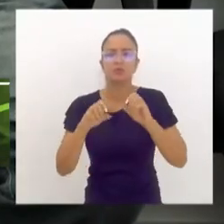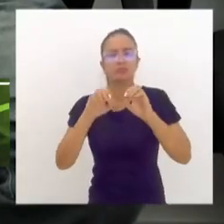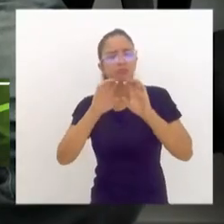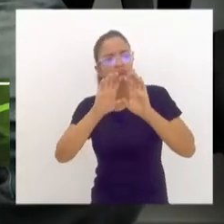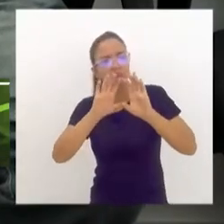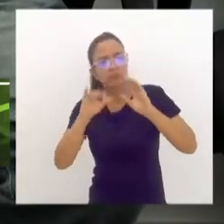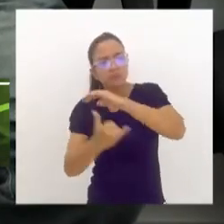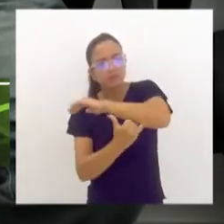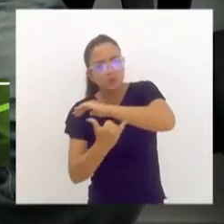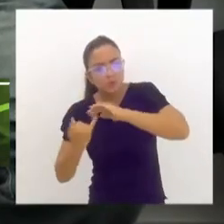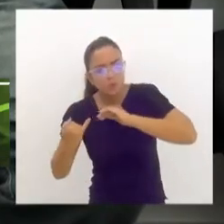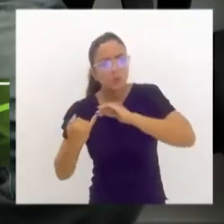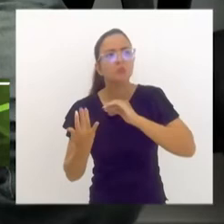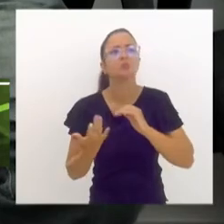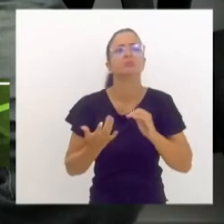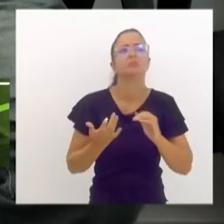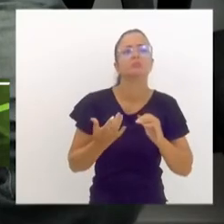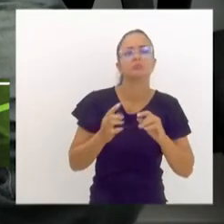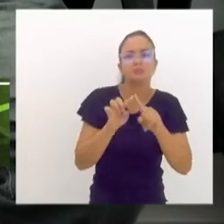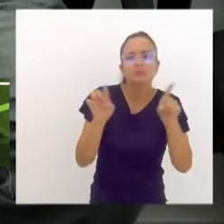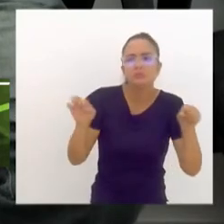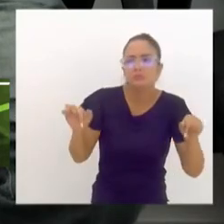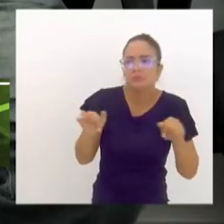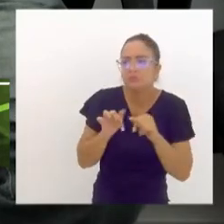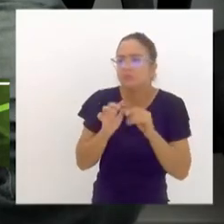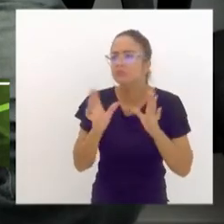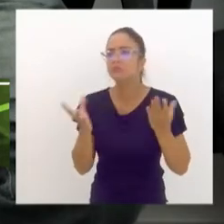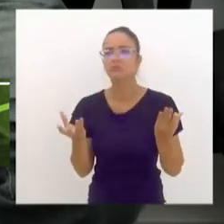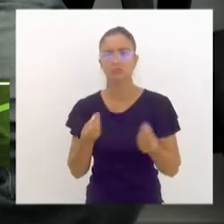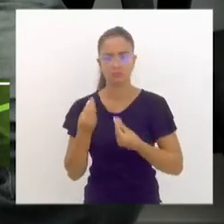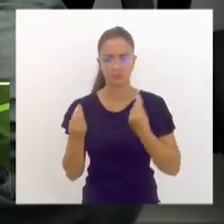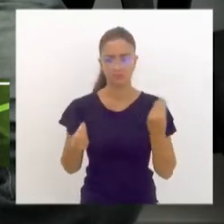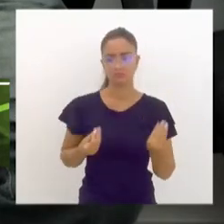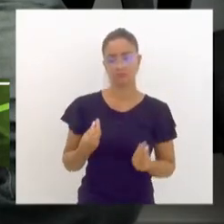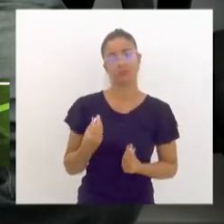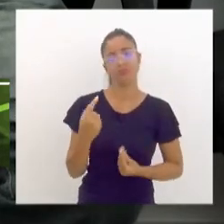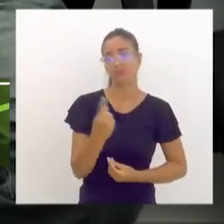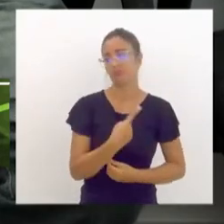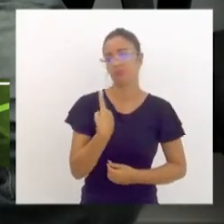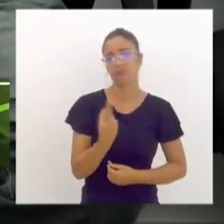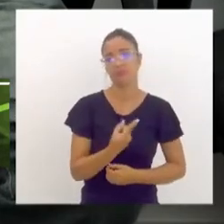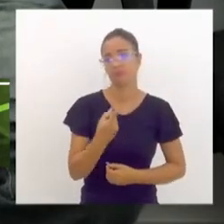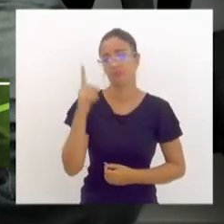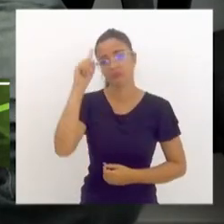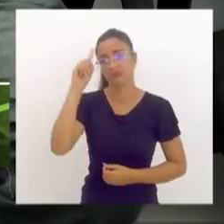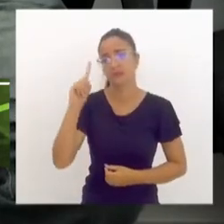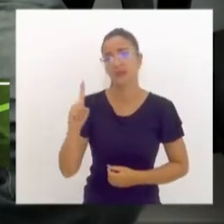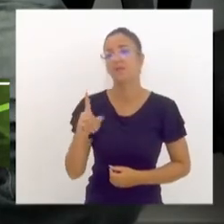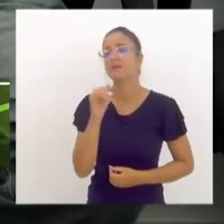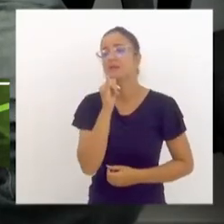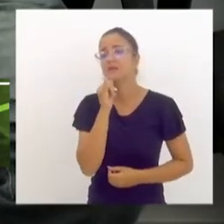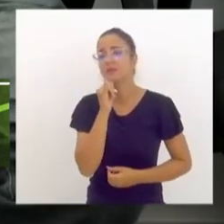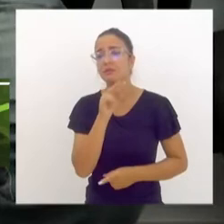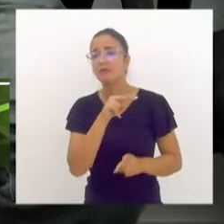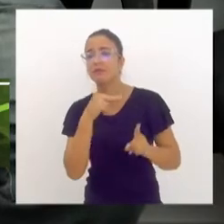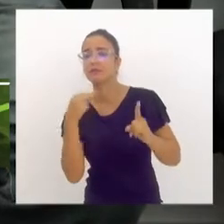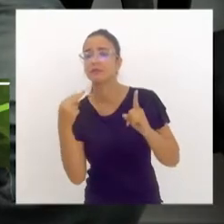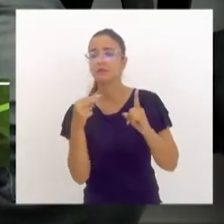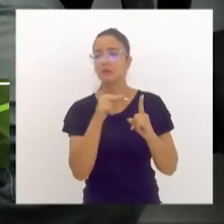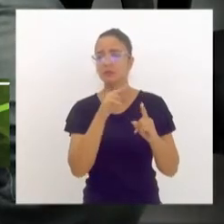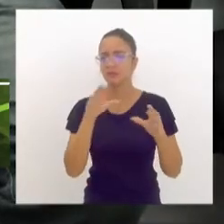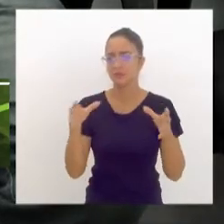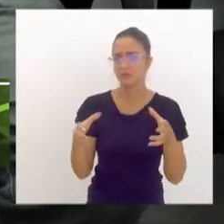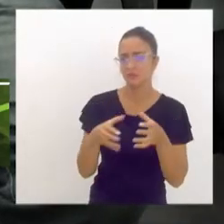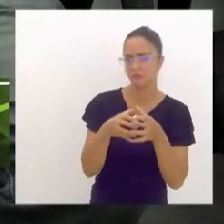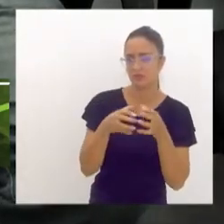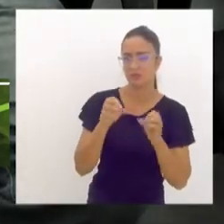físico? Nós não sabemos qual é a visão do Conselho de Educação em função do que está